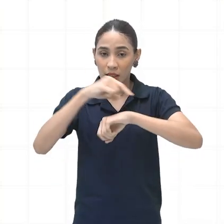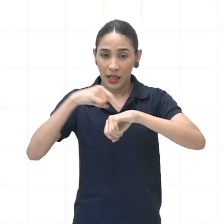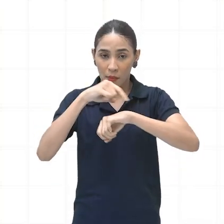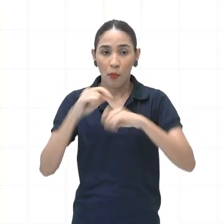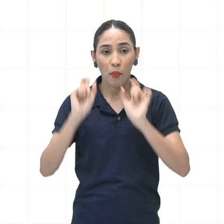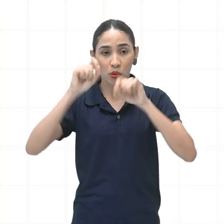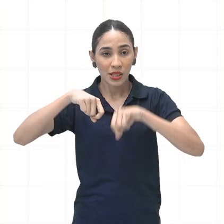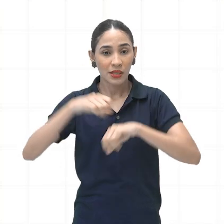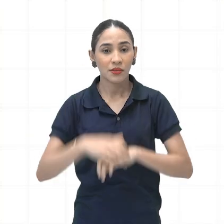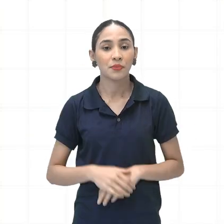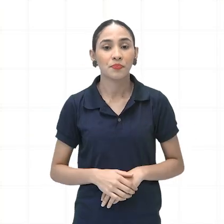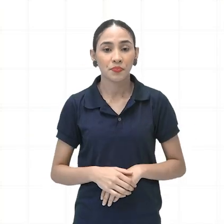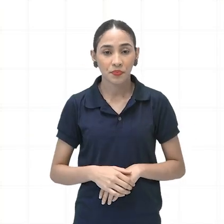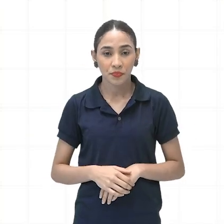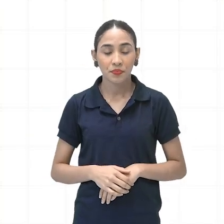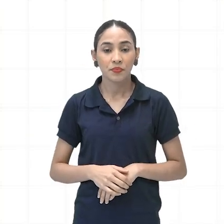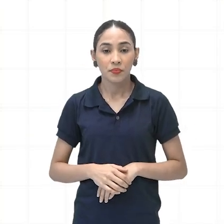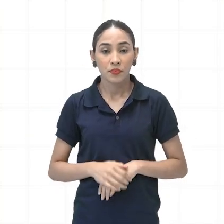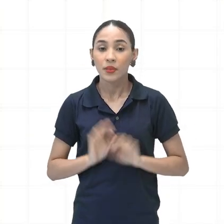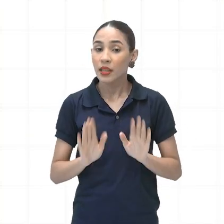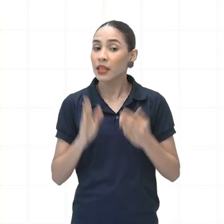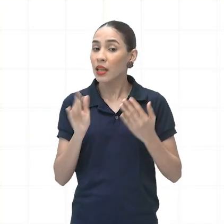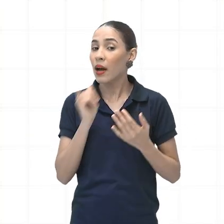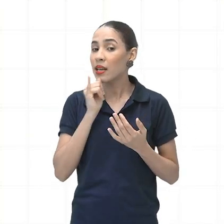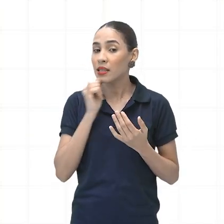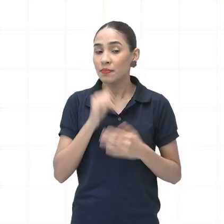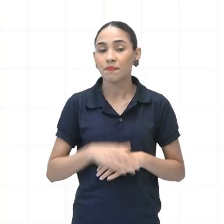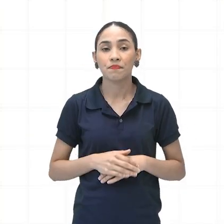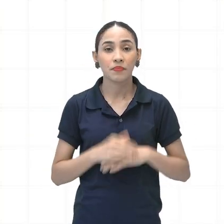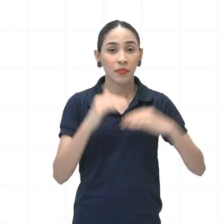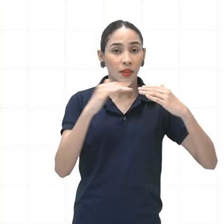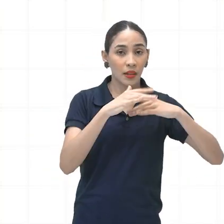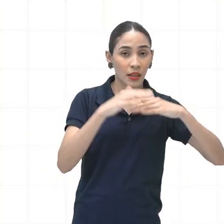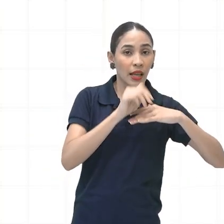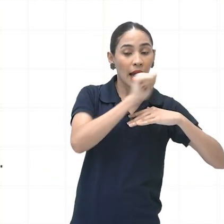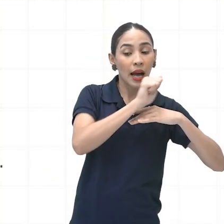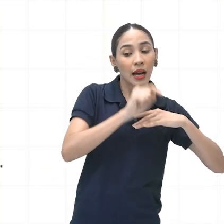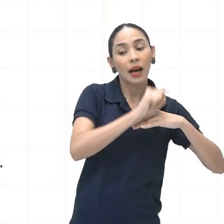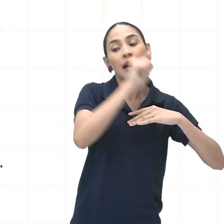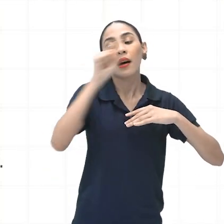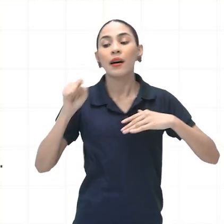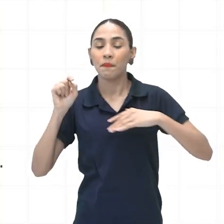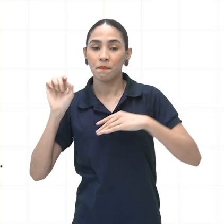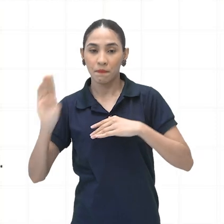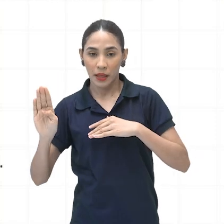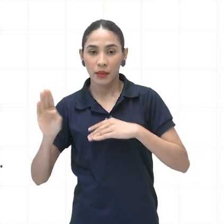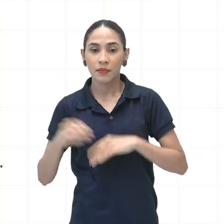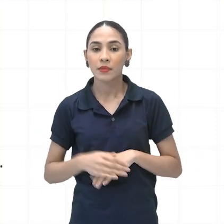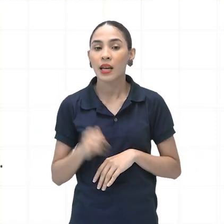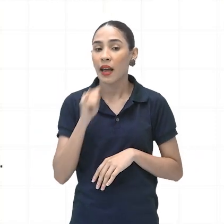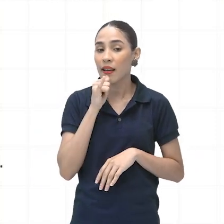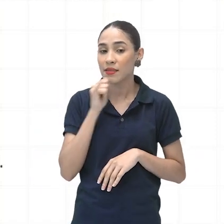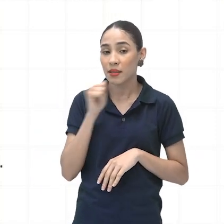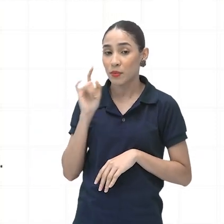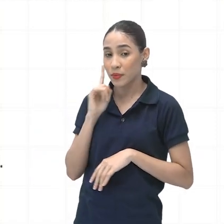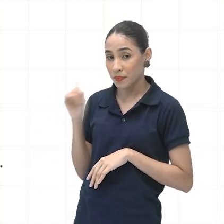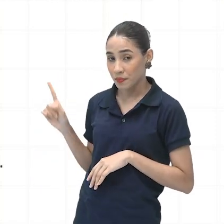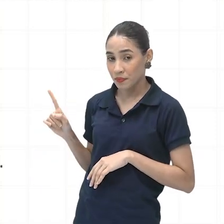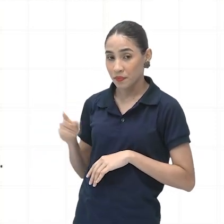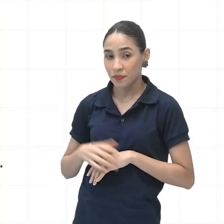veja aí, o menor tempo possível. Então, ele quer ir da cidade A até a cidade B. Nós temos aqui o mapa, né?